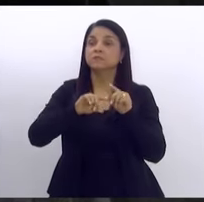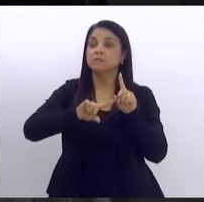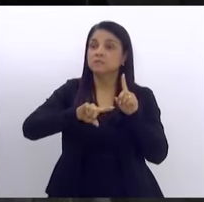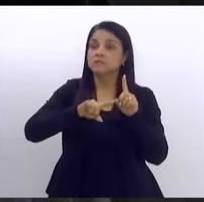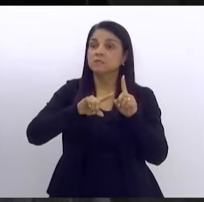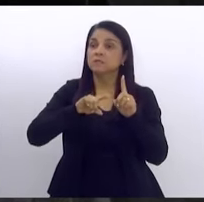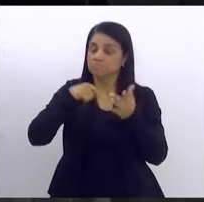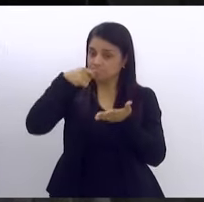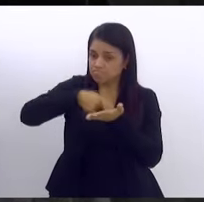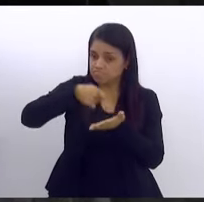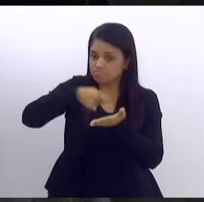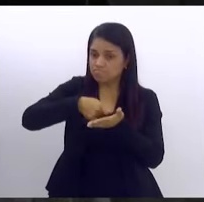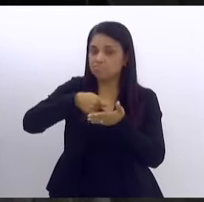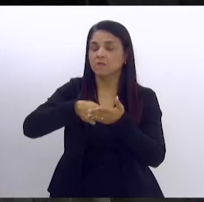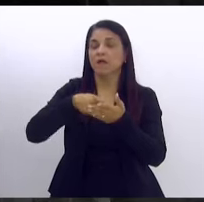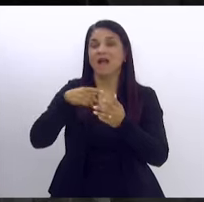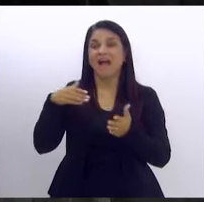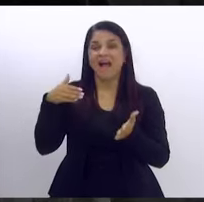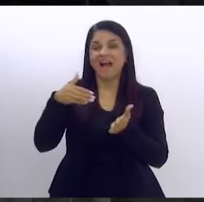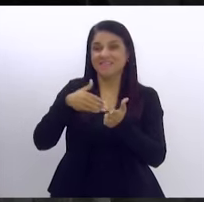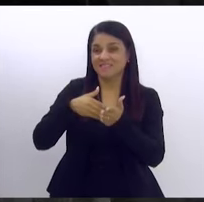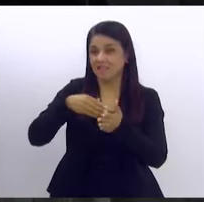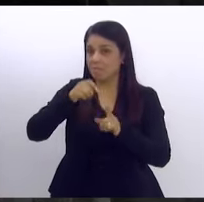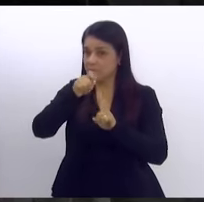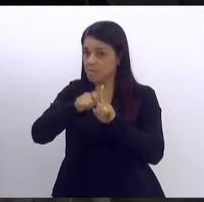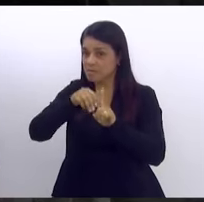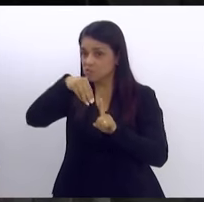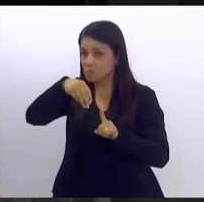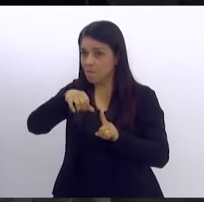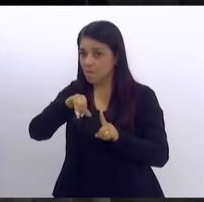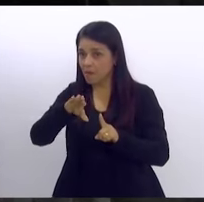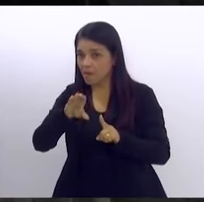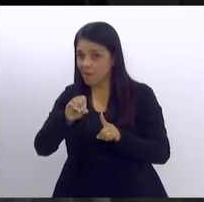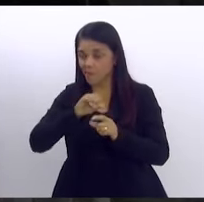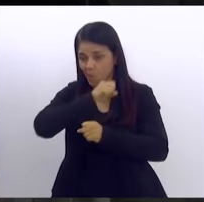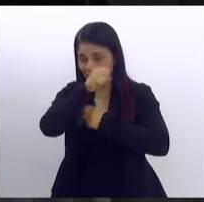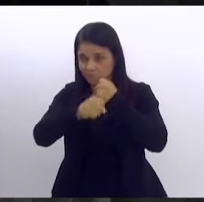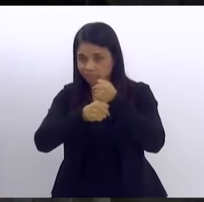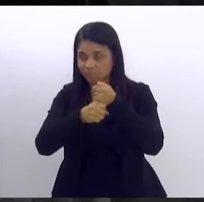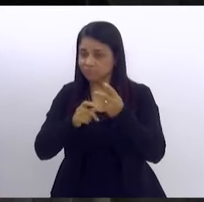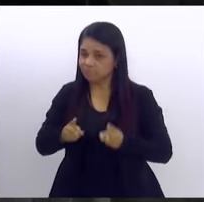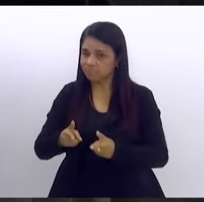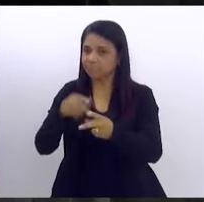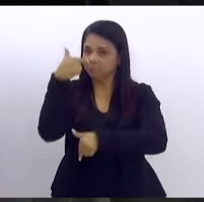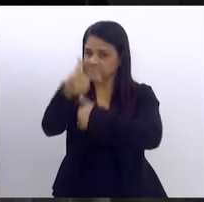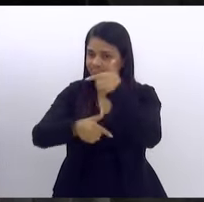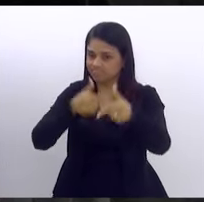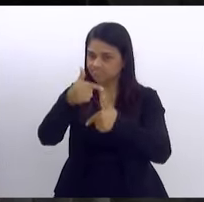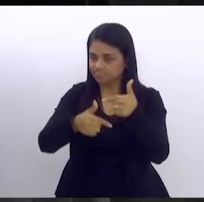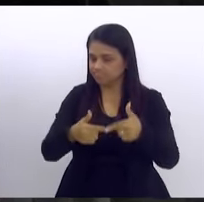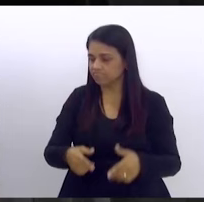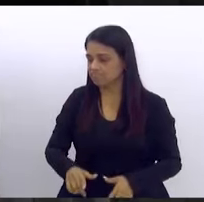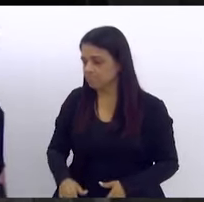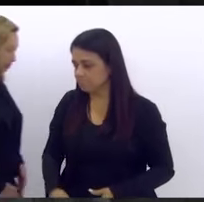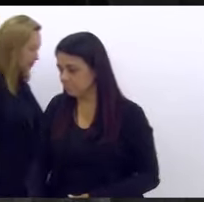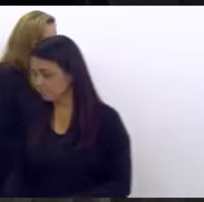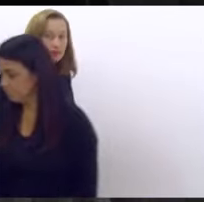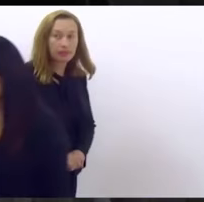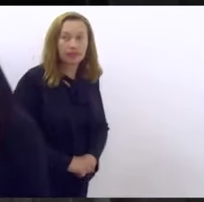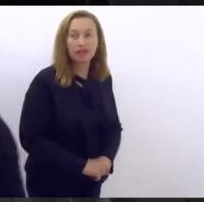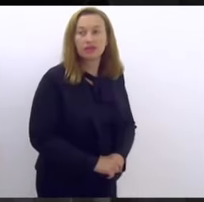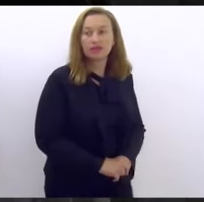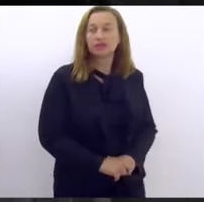pelo menos empenhadas até maio. Porque eu sei que é decisão de Vossa Excelência fazer executar a